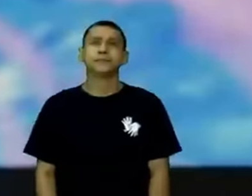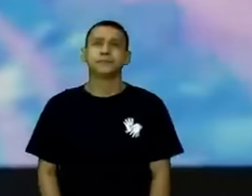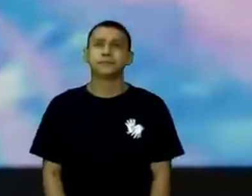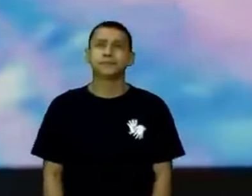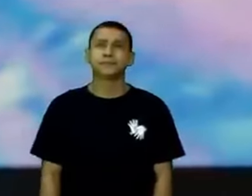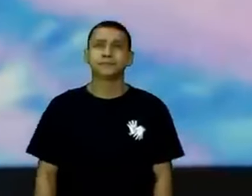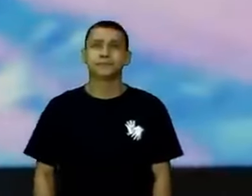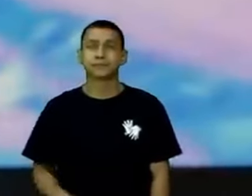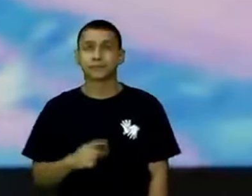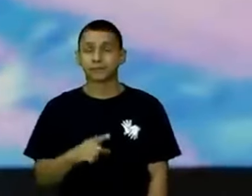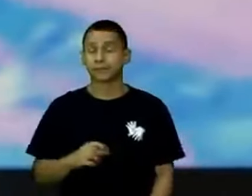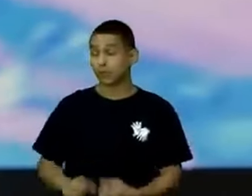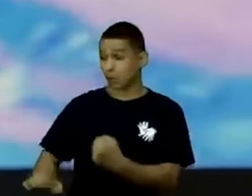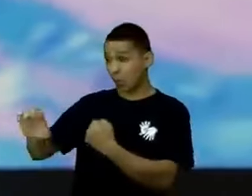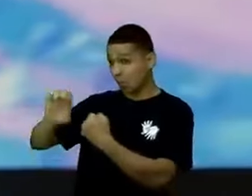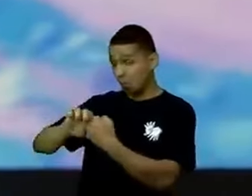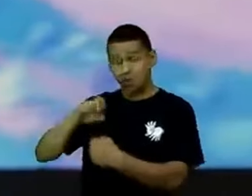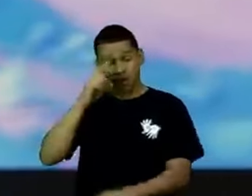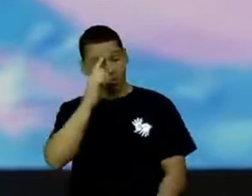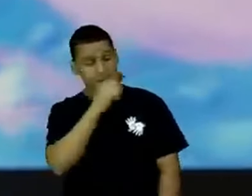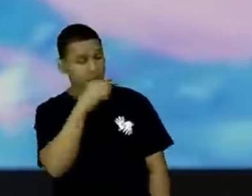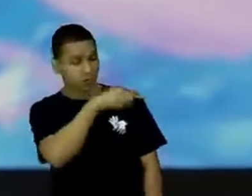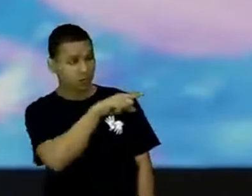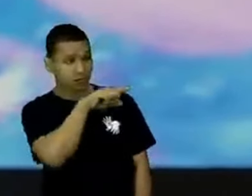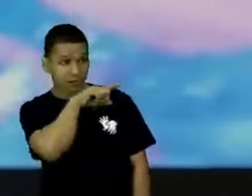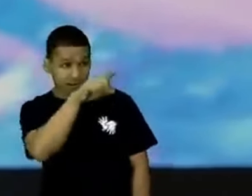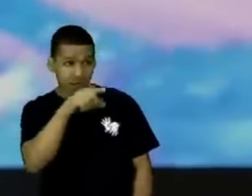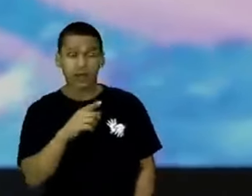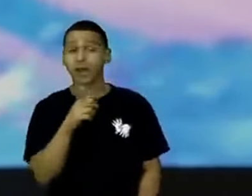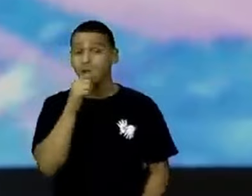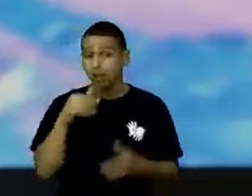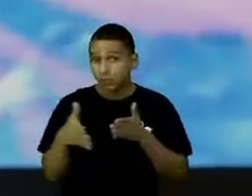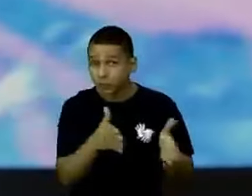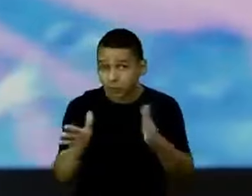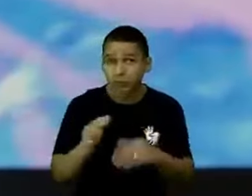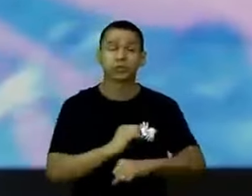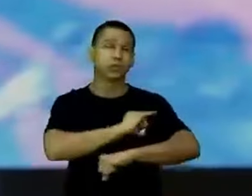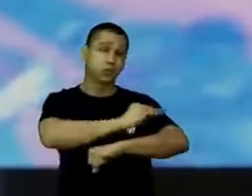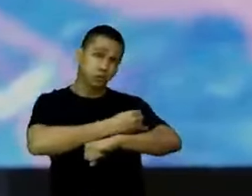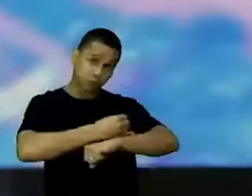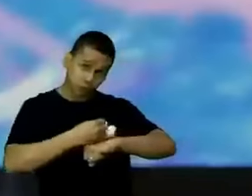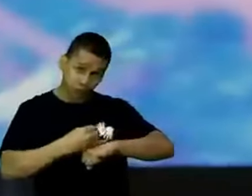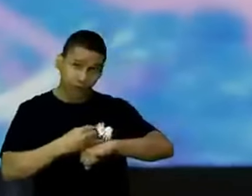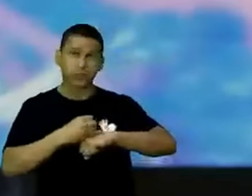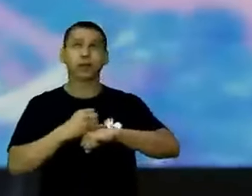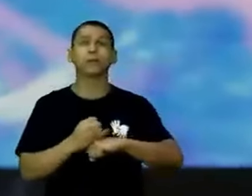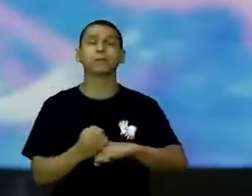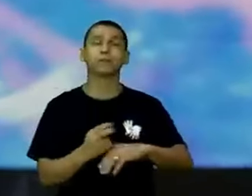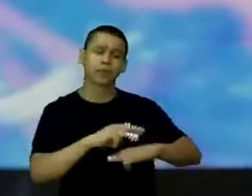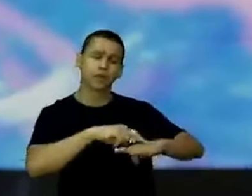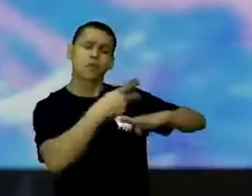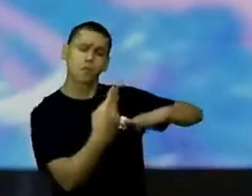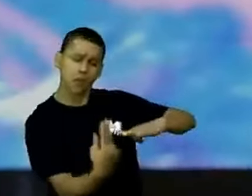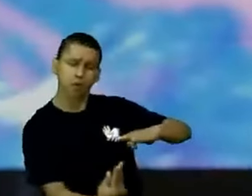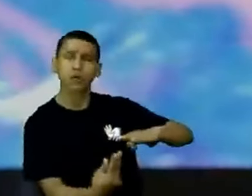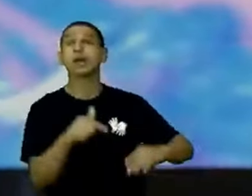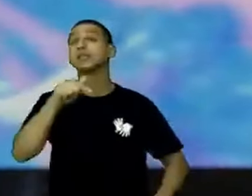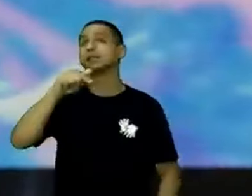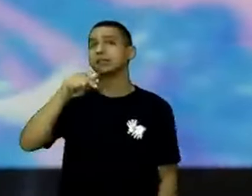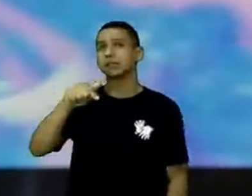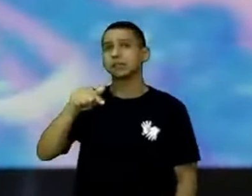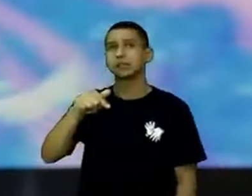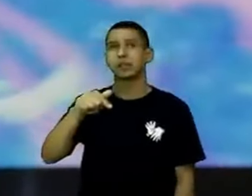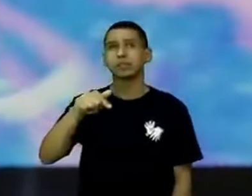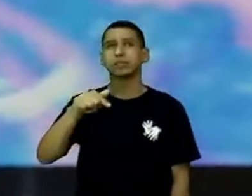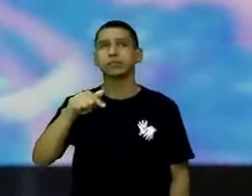Seu Naamã, o profeta mandou dizer que é para o senhor mergulhar 7 vezes no rio Jordão. Jordão cheio de banco de areia, a